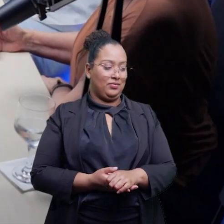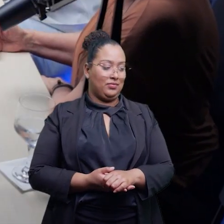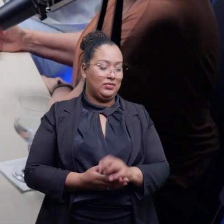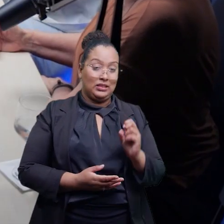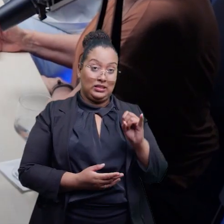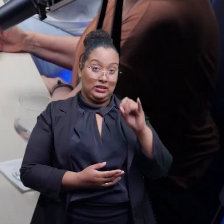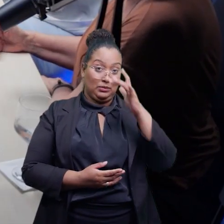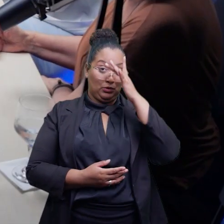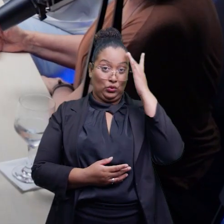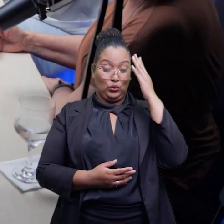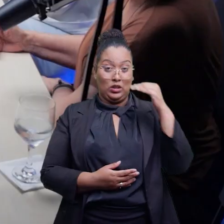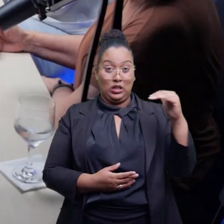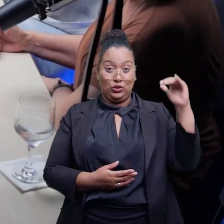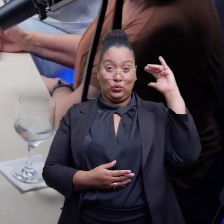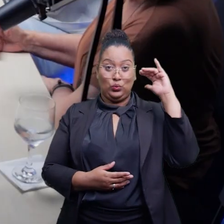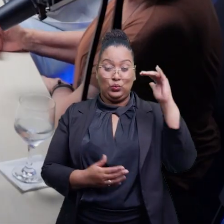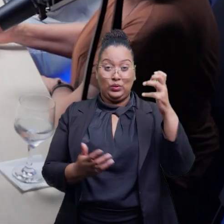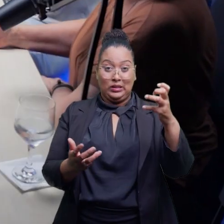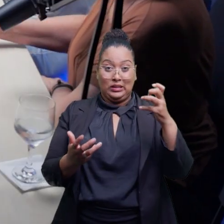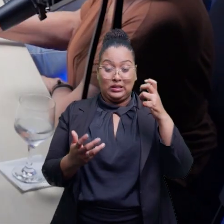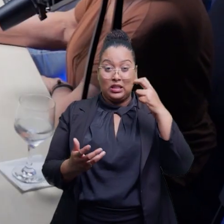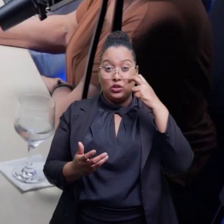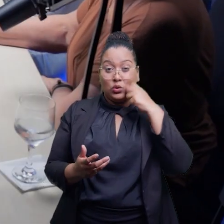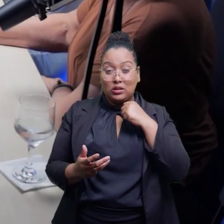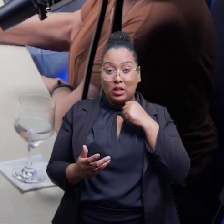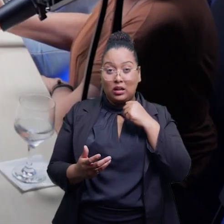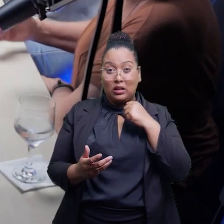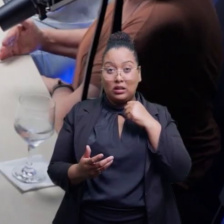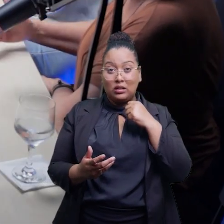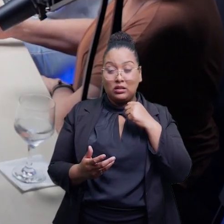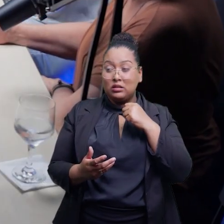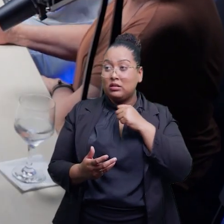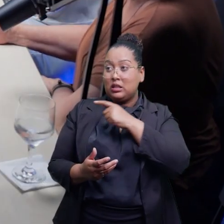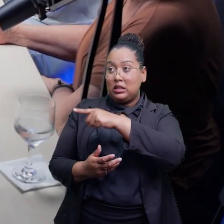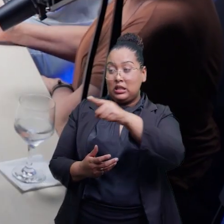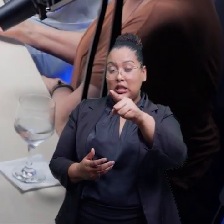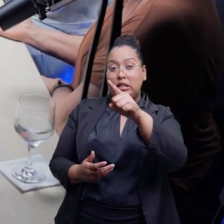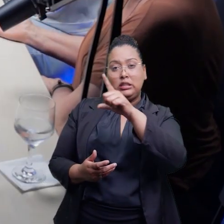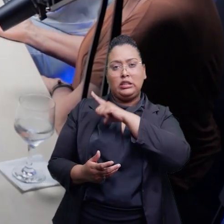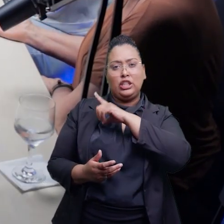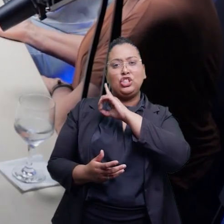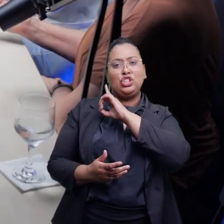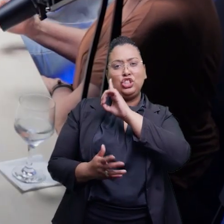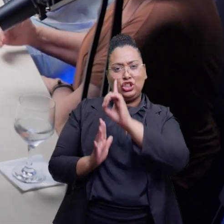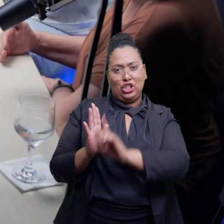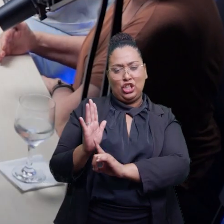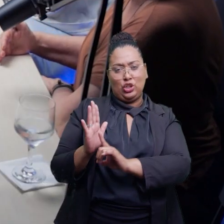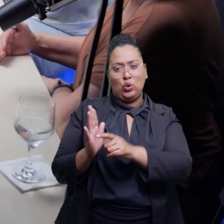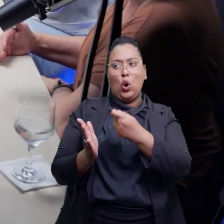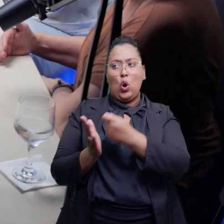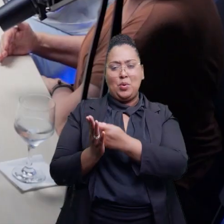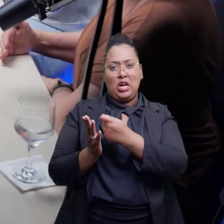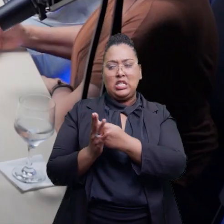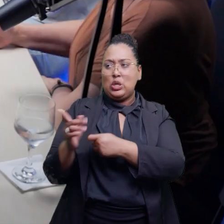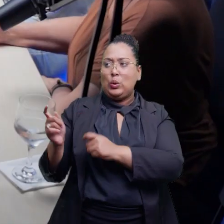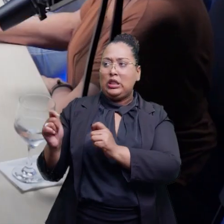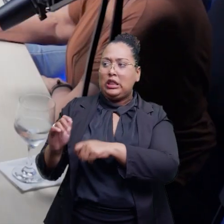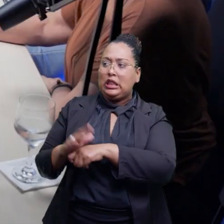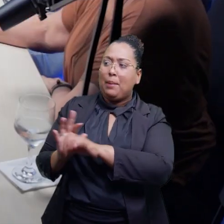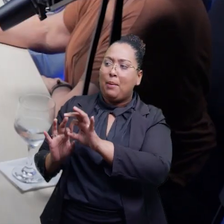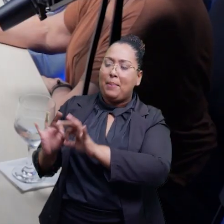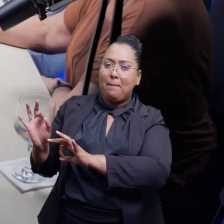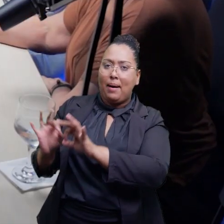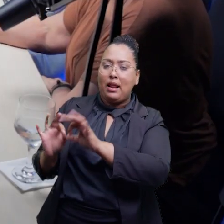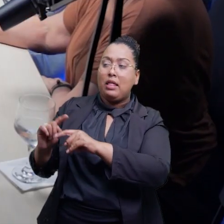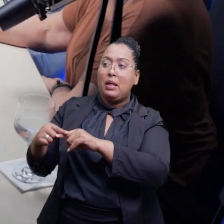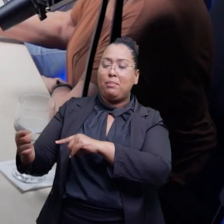se os adultos que pretendem adotar têm direito, obrigação, mas direito também, de se